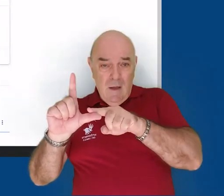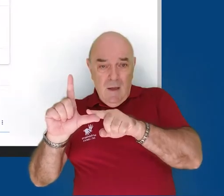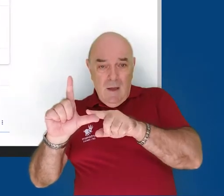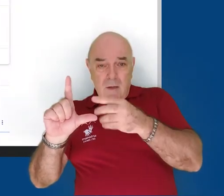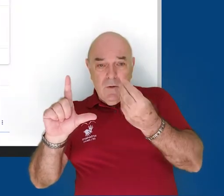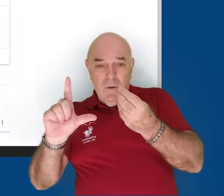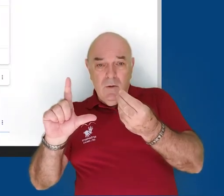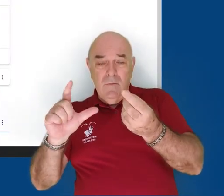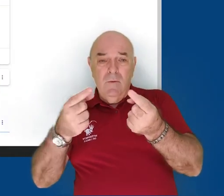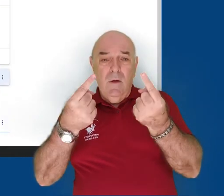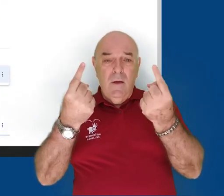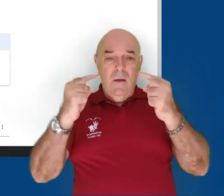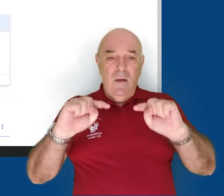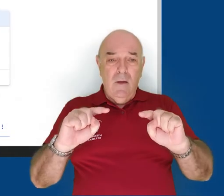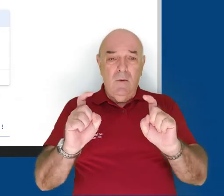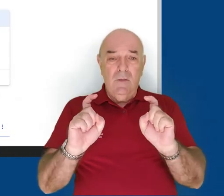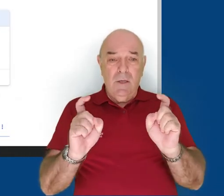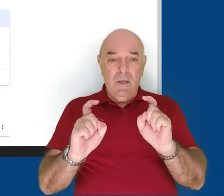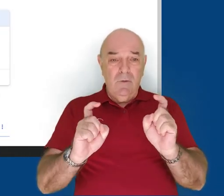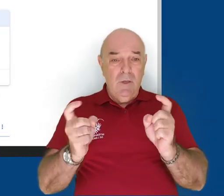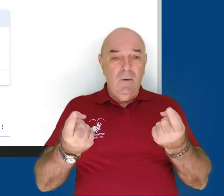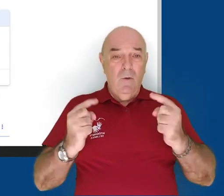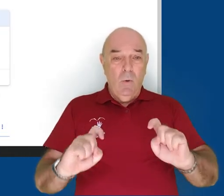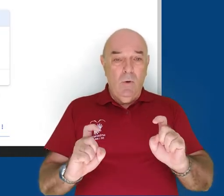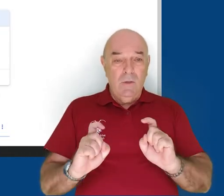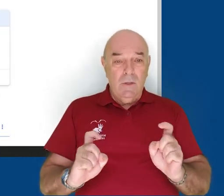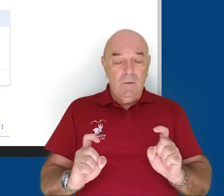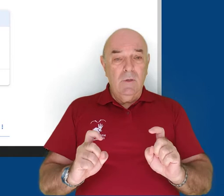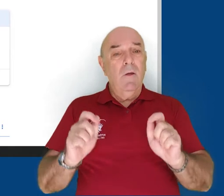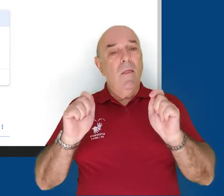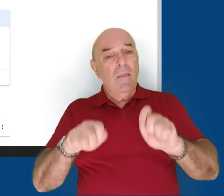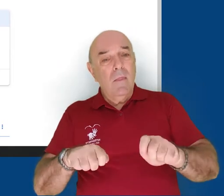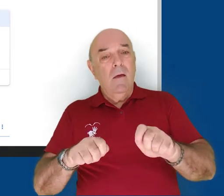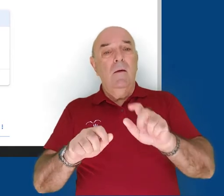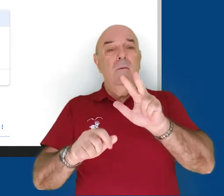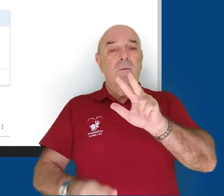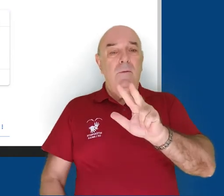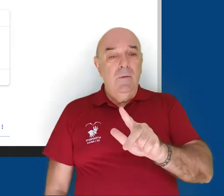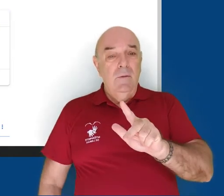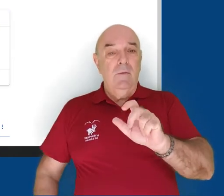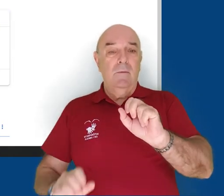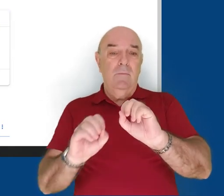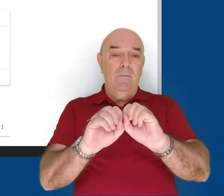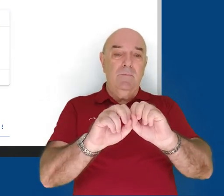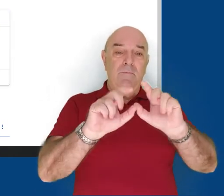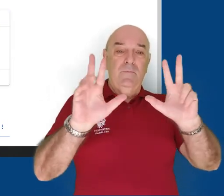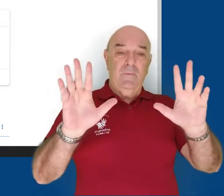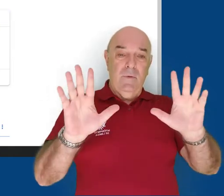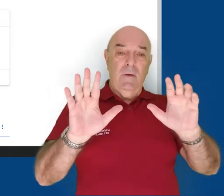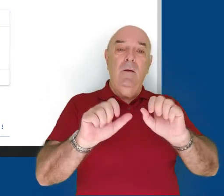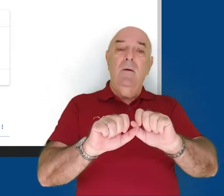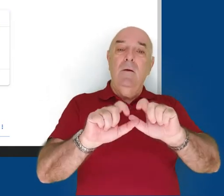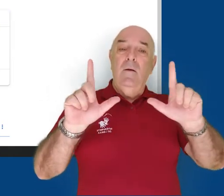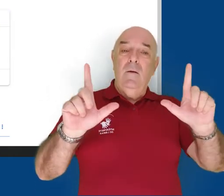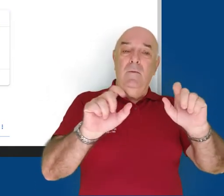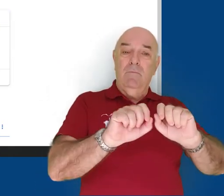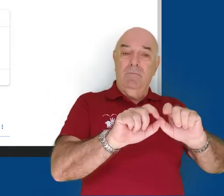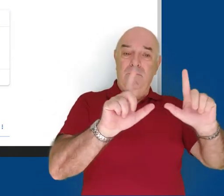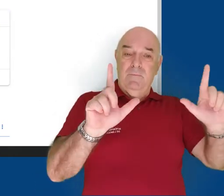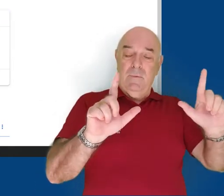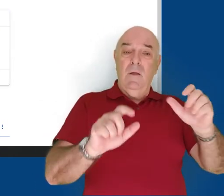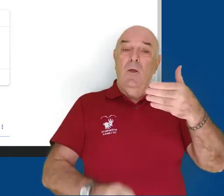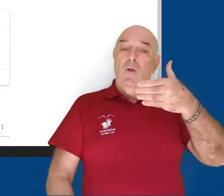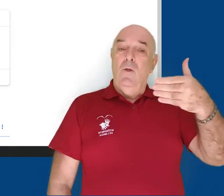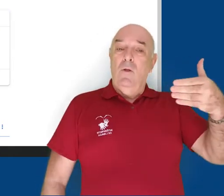e abrir as outras salas de reunião da mesma forma sempre clicando com o botão o e selecionando